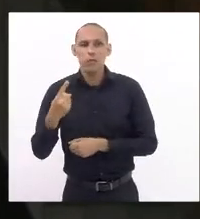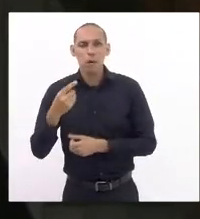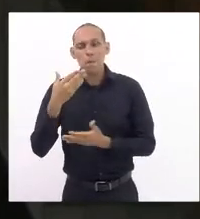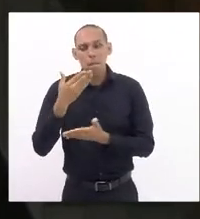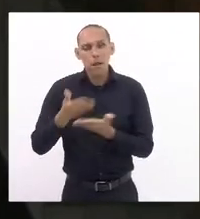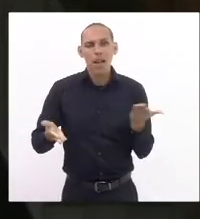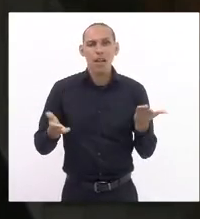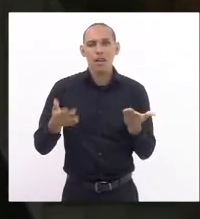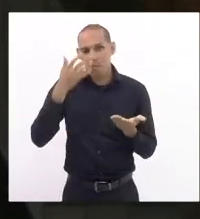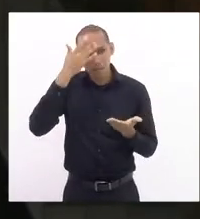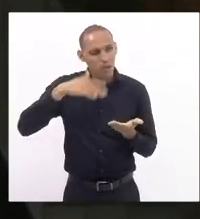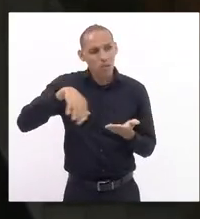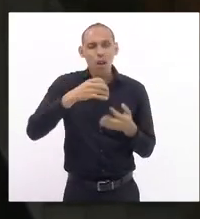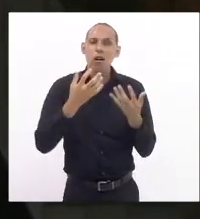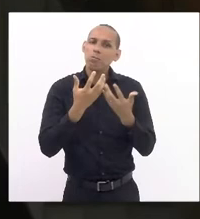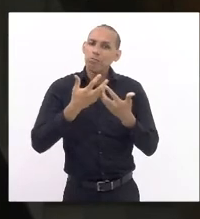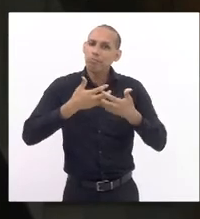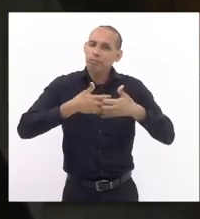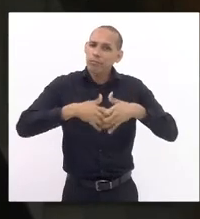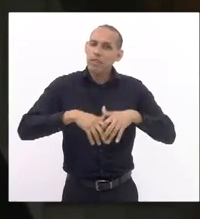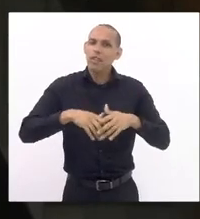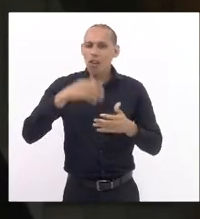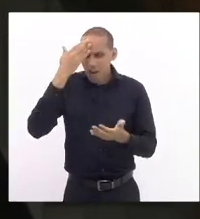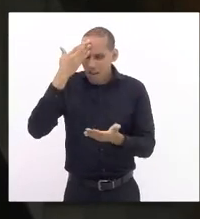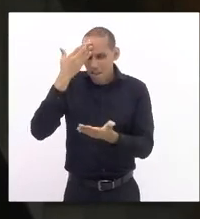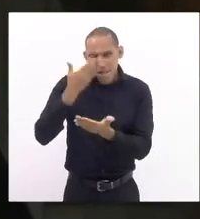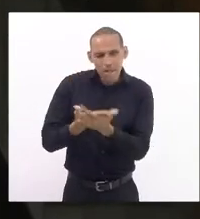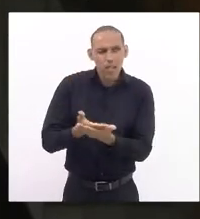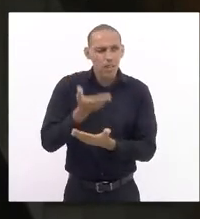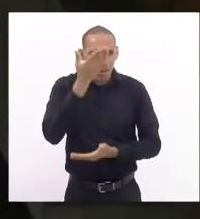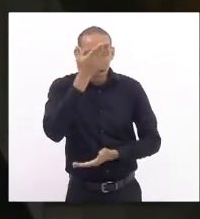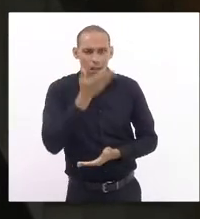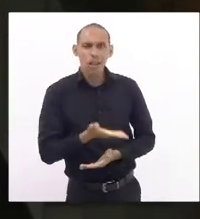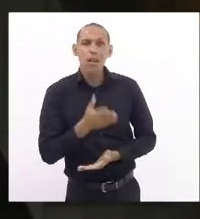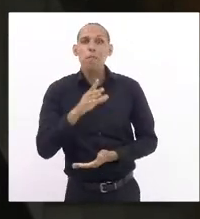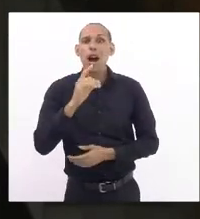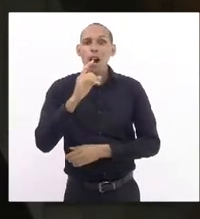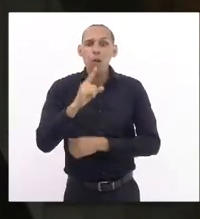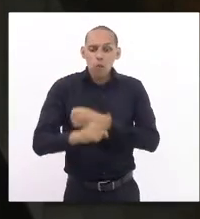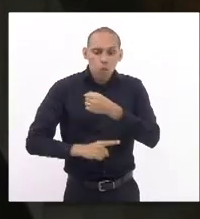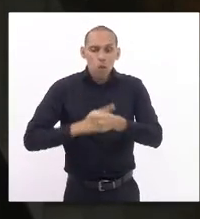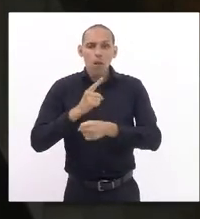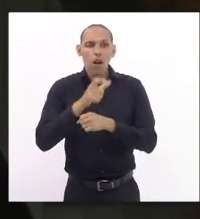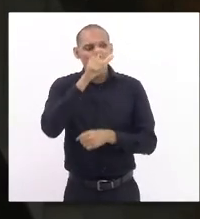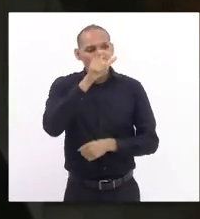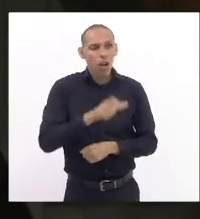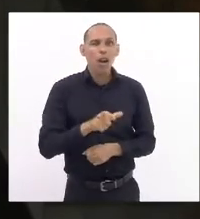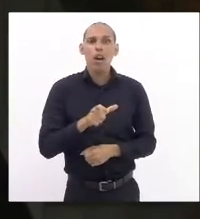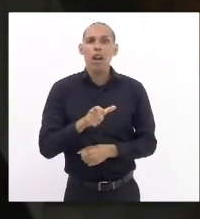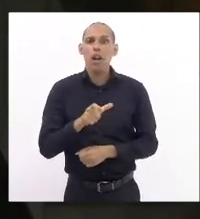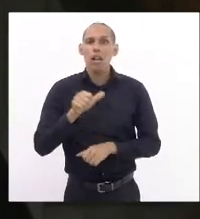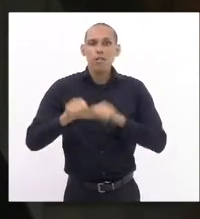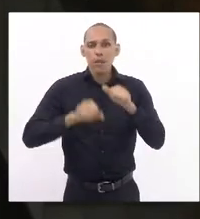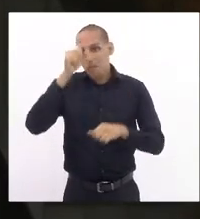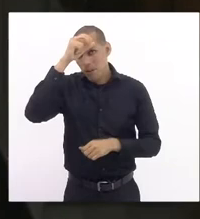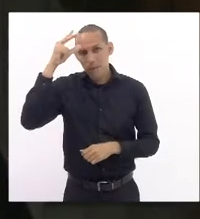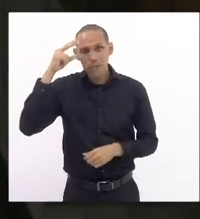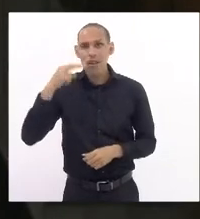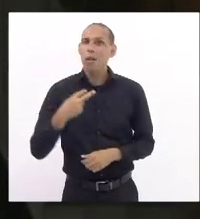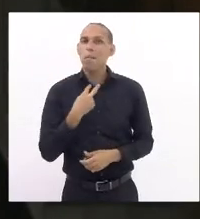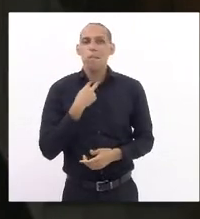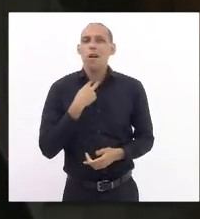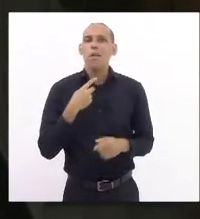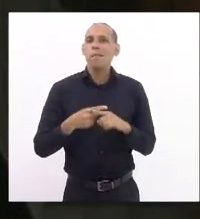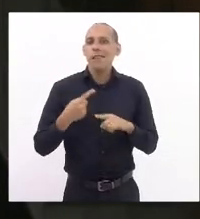O povo de Petrópolis lhe confiou pela quarta vez o mandato de prefeito em 2020, mas ele passou um ano para sentar na cadeira de prefeito,